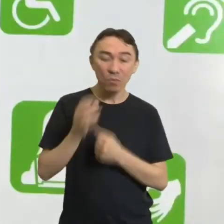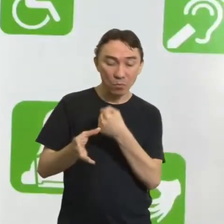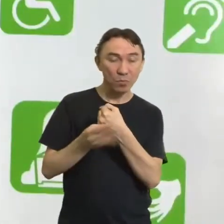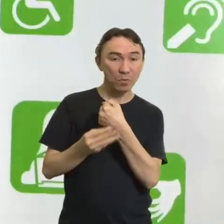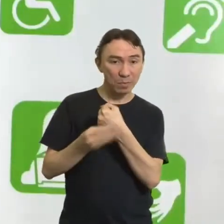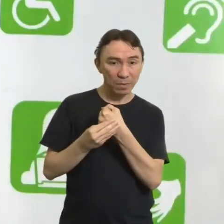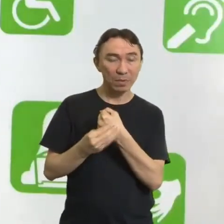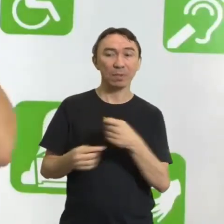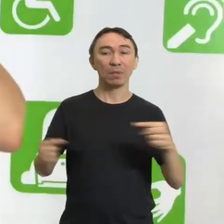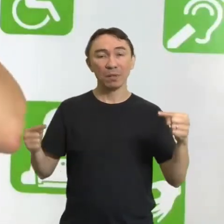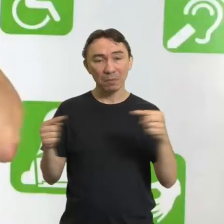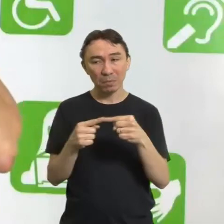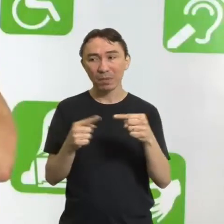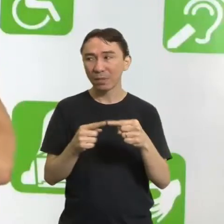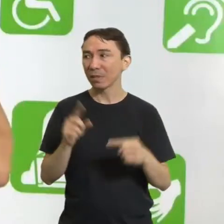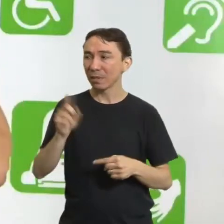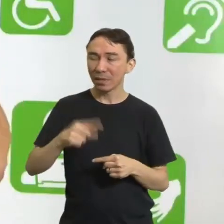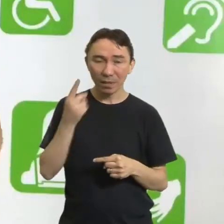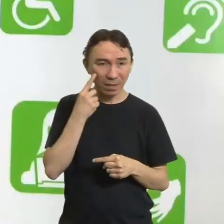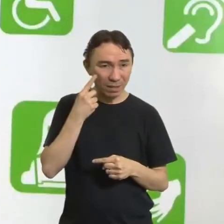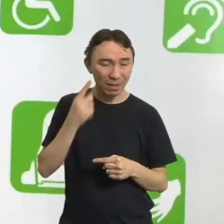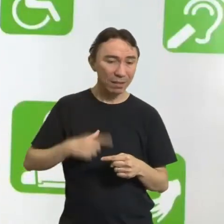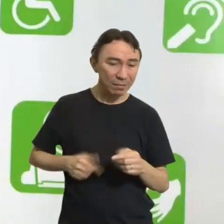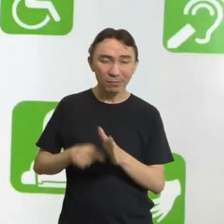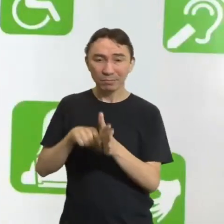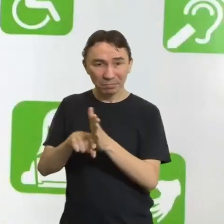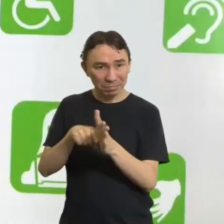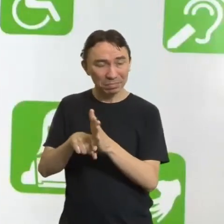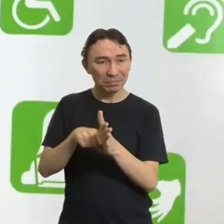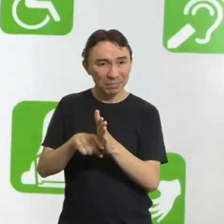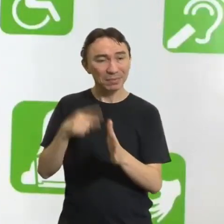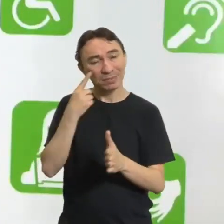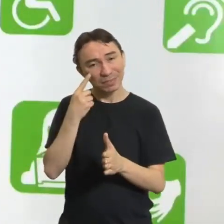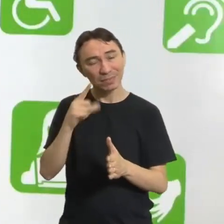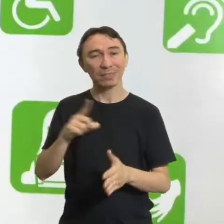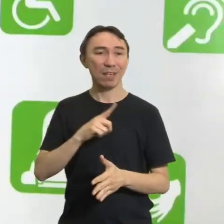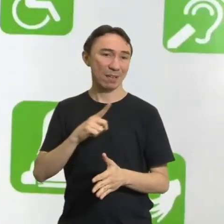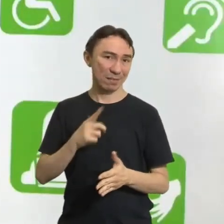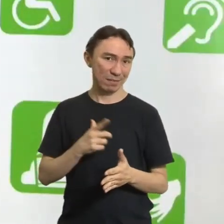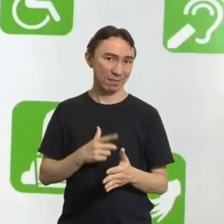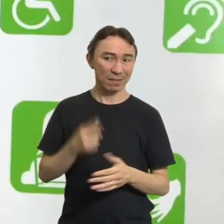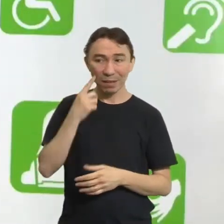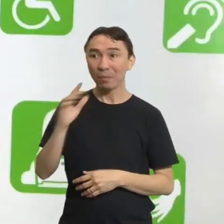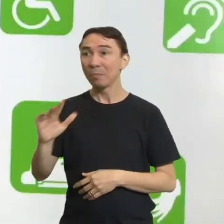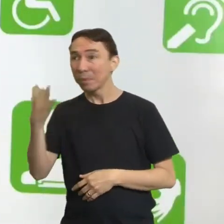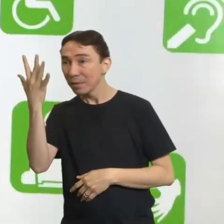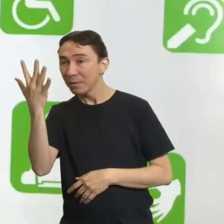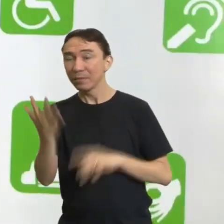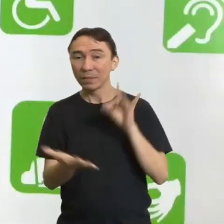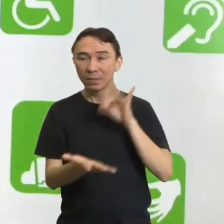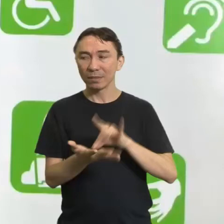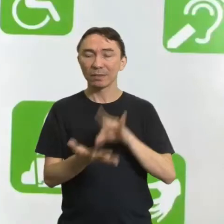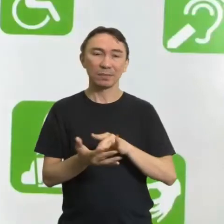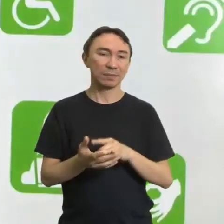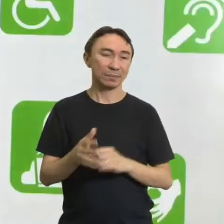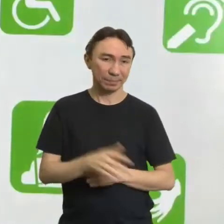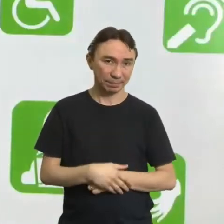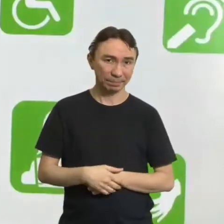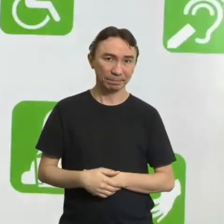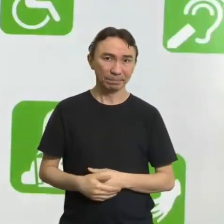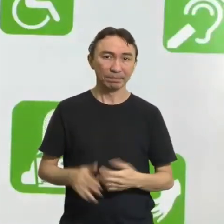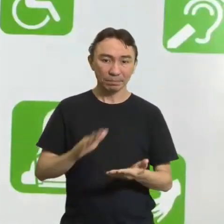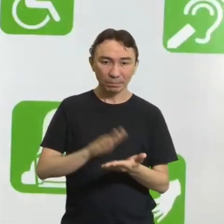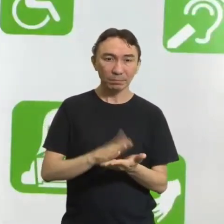à investigação sistematizada de algum fato da realidade. E essa investigação ela se dá